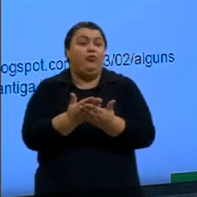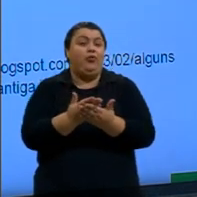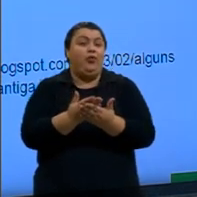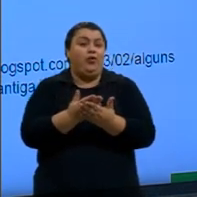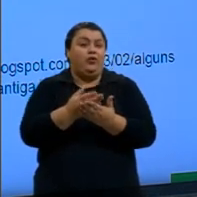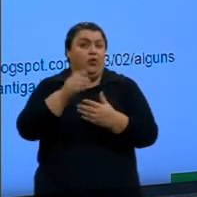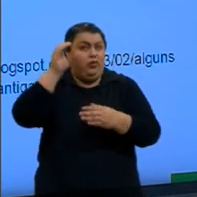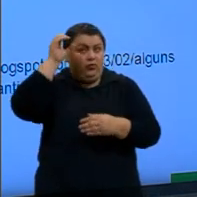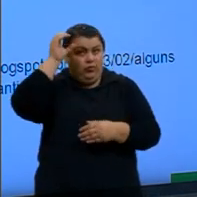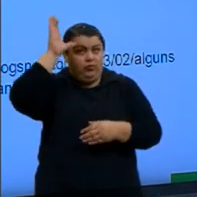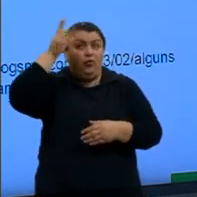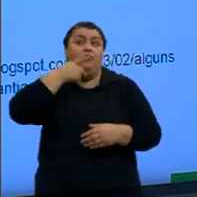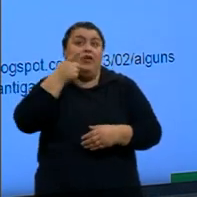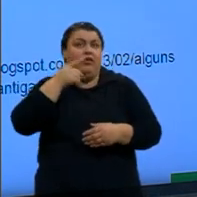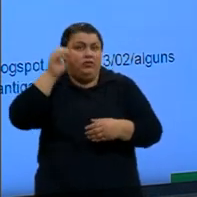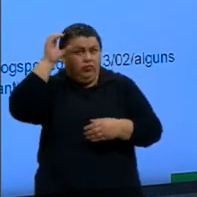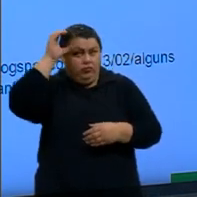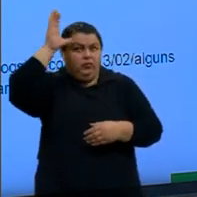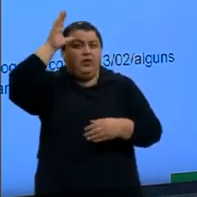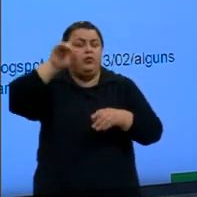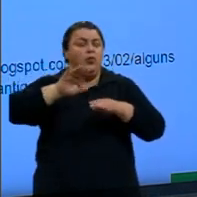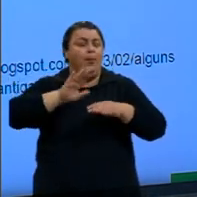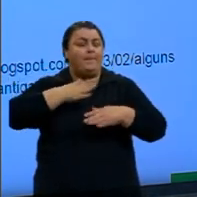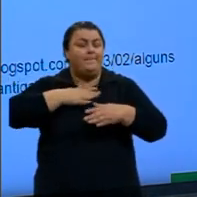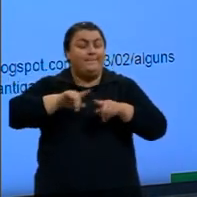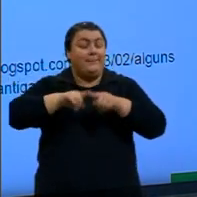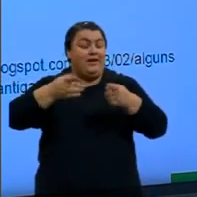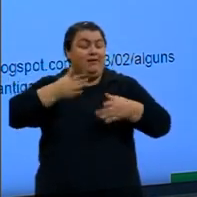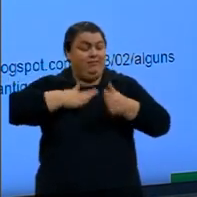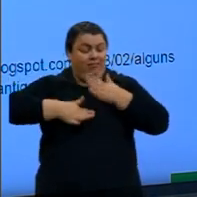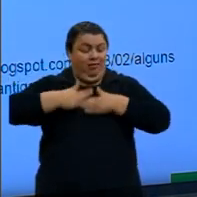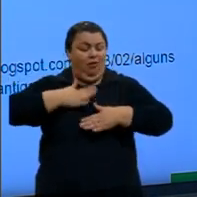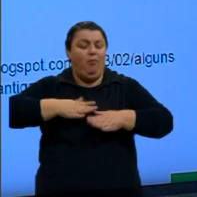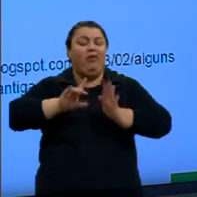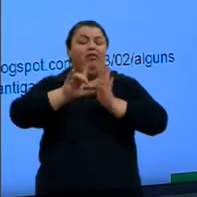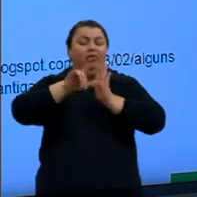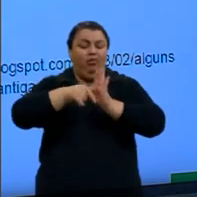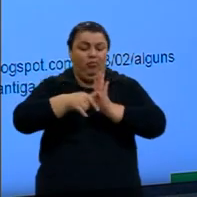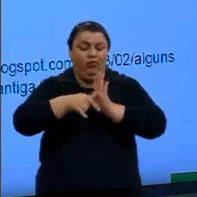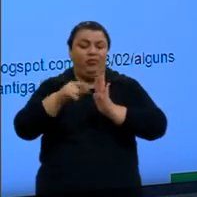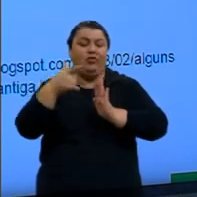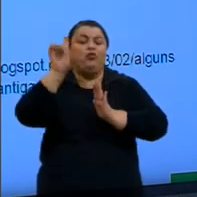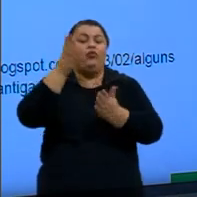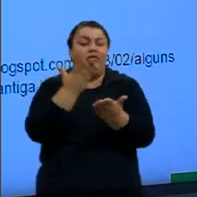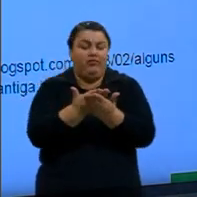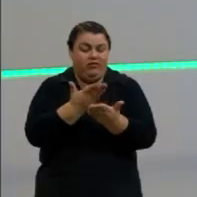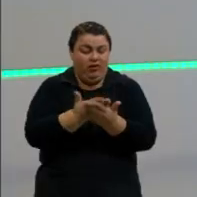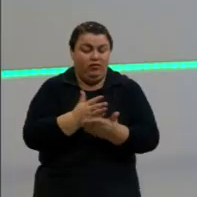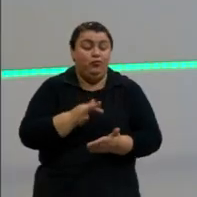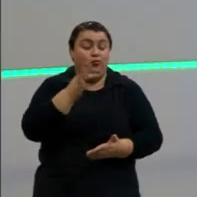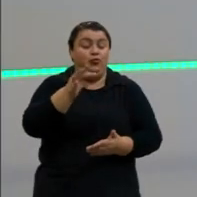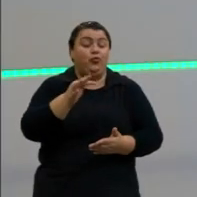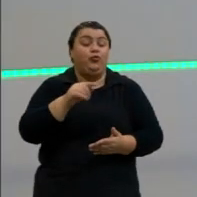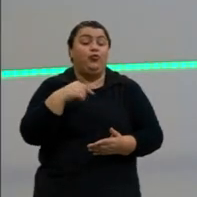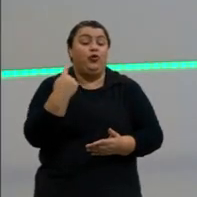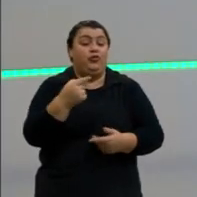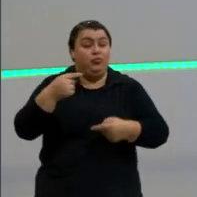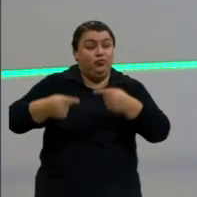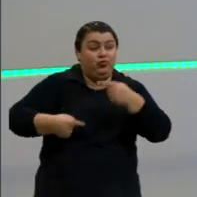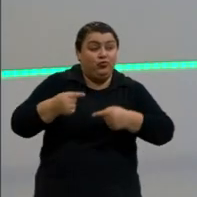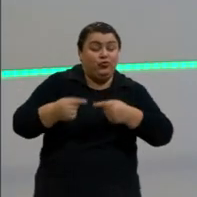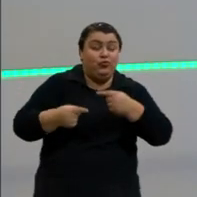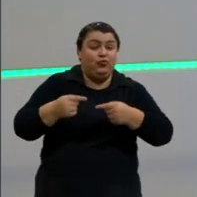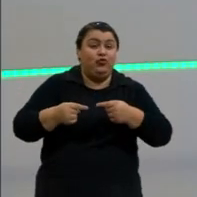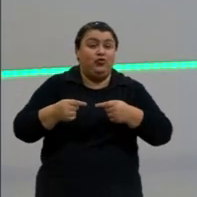Mas fique tranquilo que nós veremos nas próximas aulas discutir elas mais detalhadamente para você entender o que significa ok